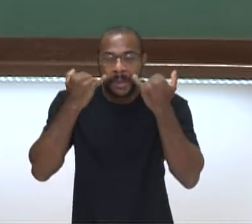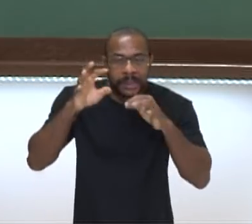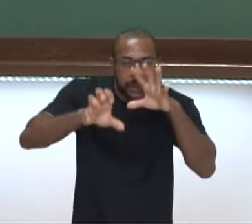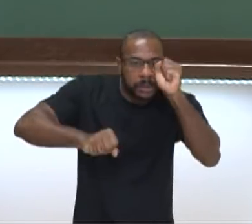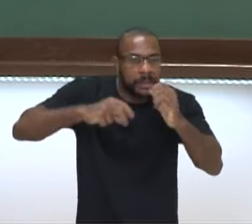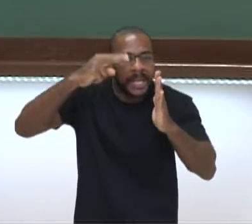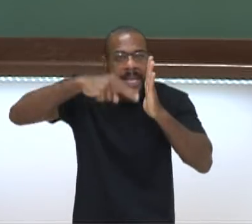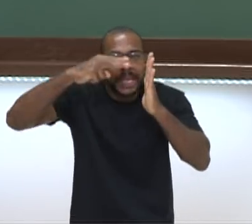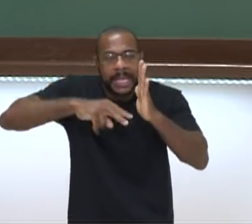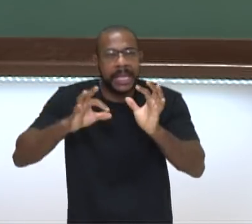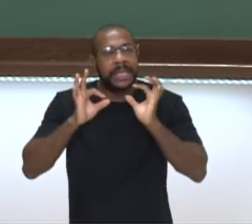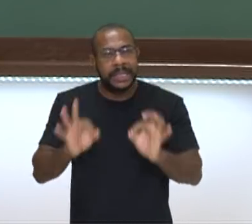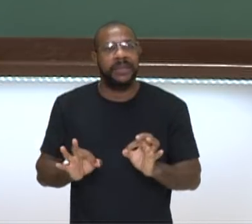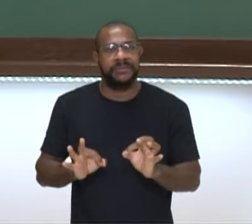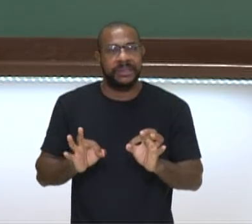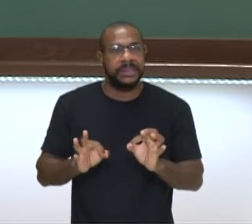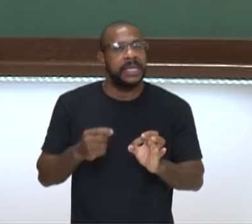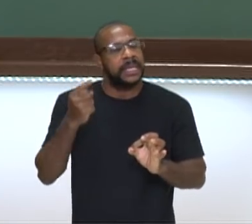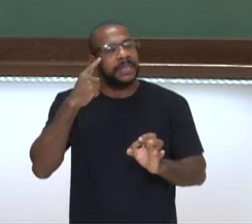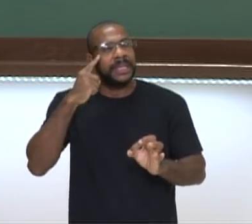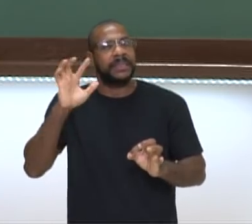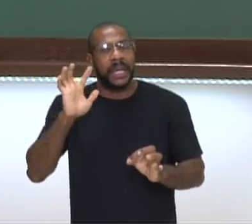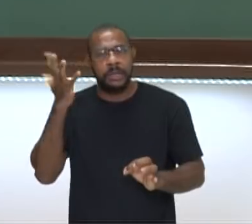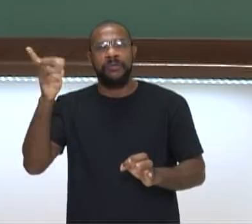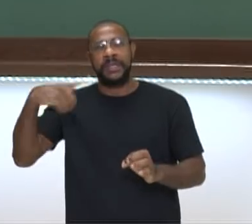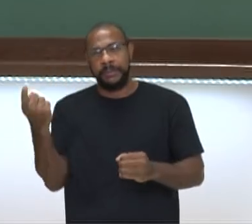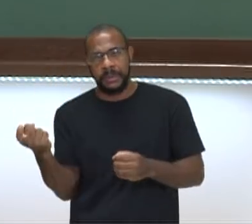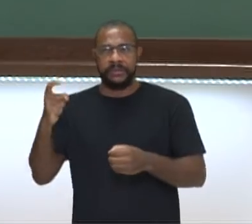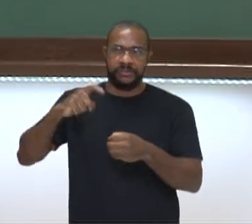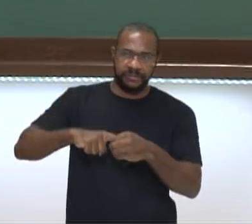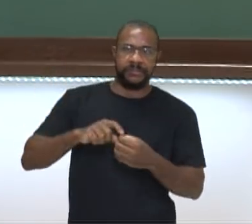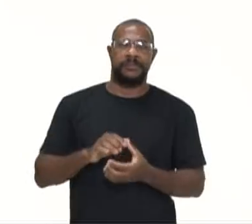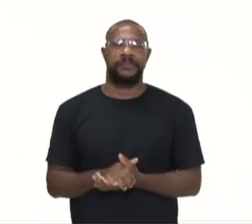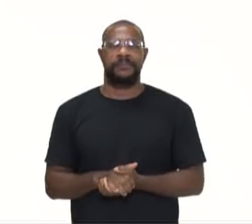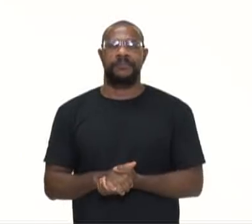resolver. Tenho certeza que vão conseguir e a gente volta a conferir o resultado.